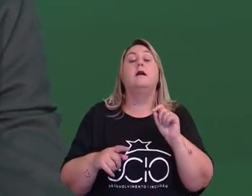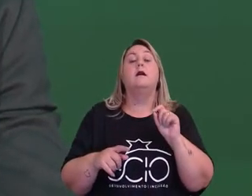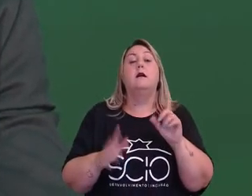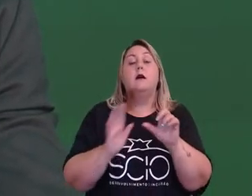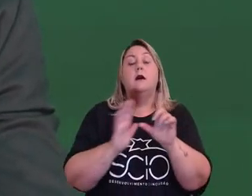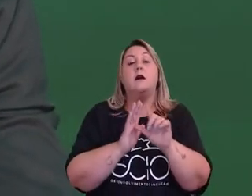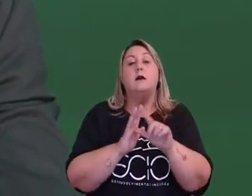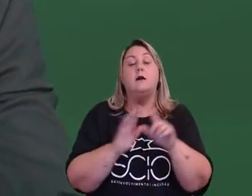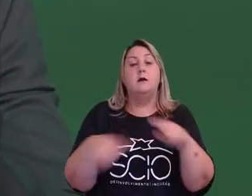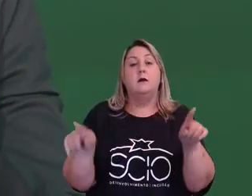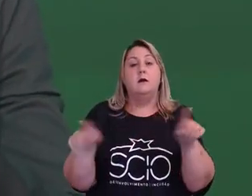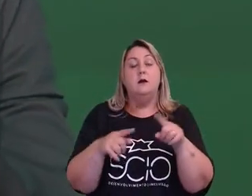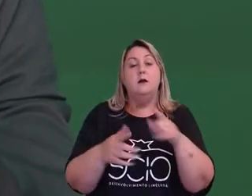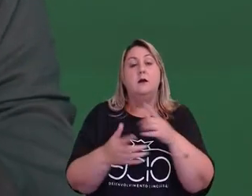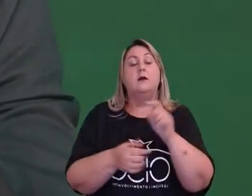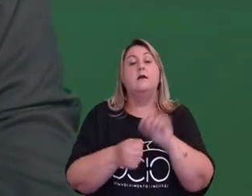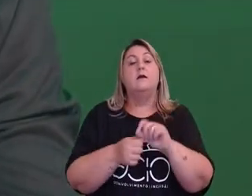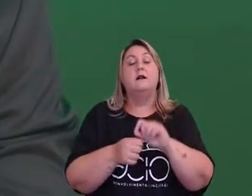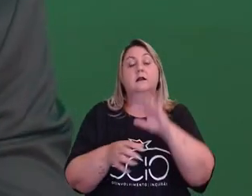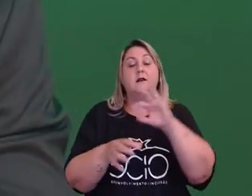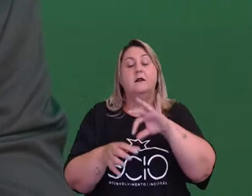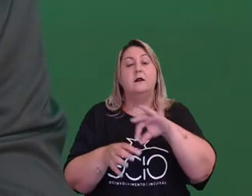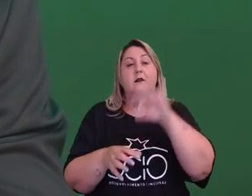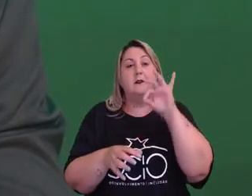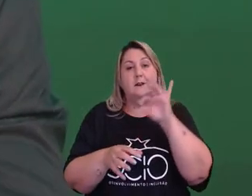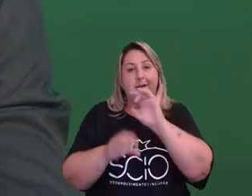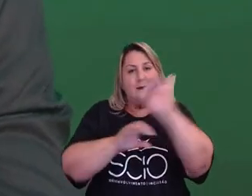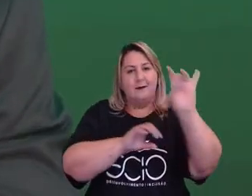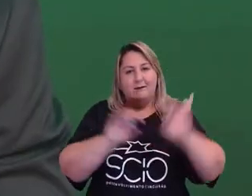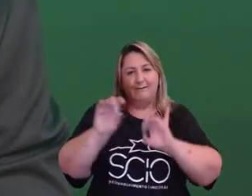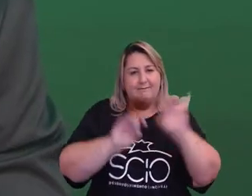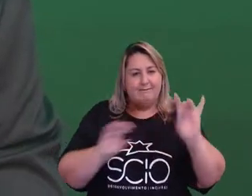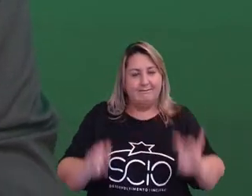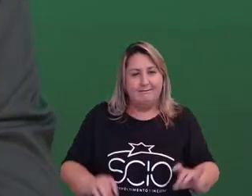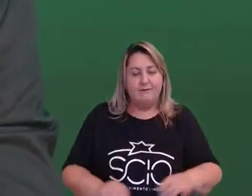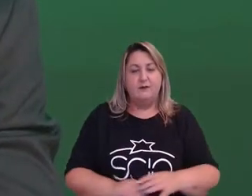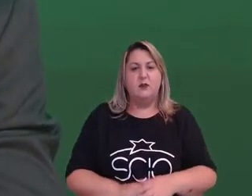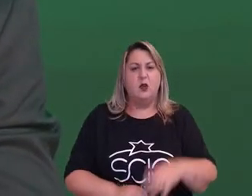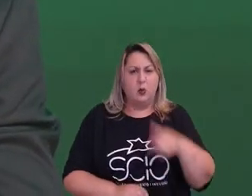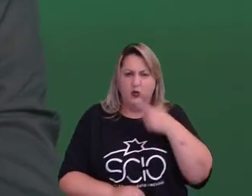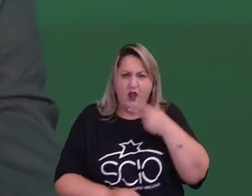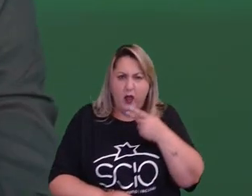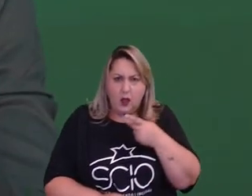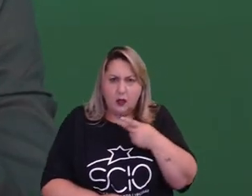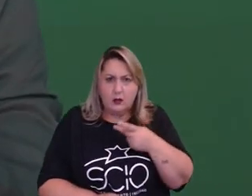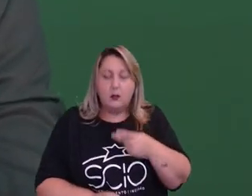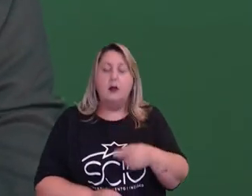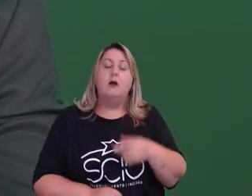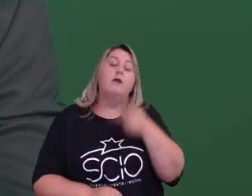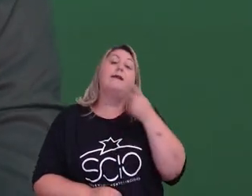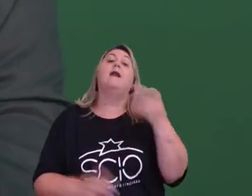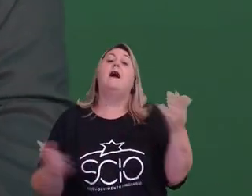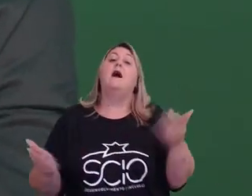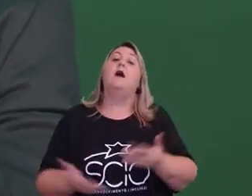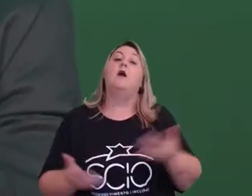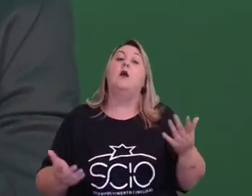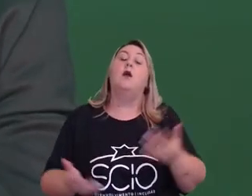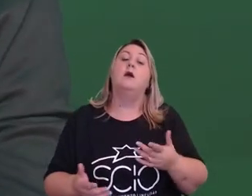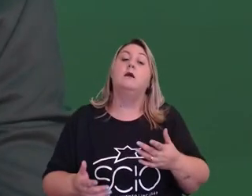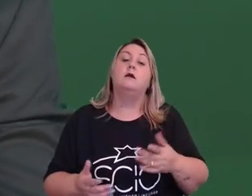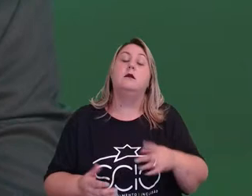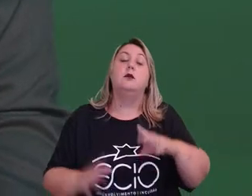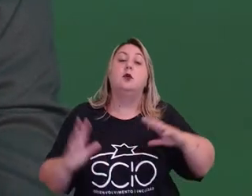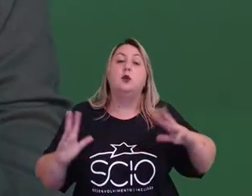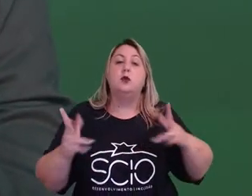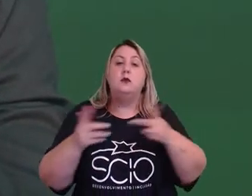logo depois da música, eu vou fazer um sorteio para vocês, eu não tinha falado? Então estou falando agora, além de